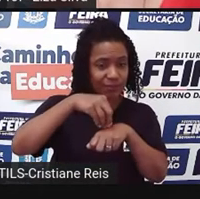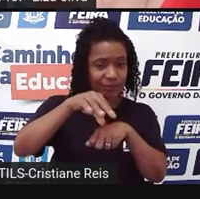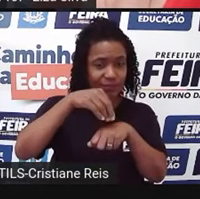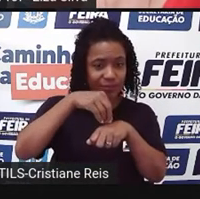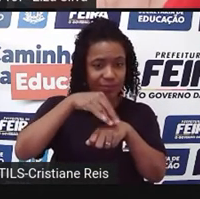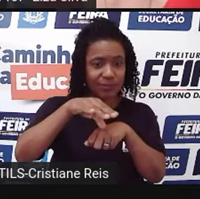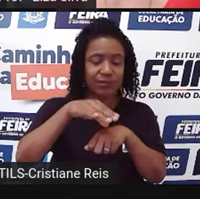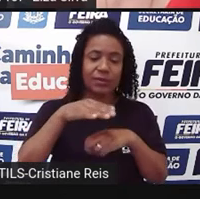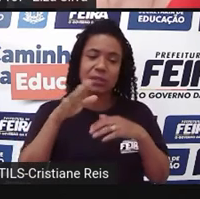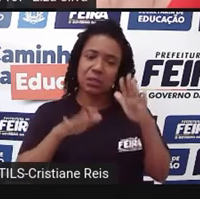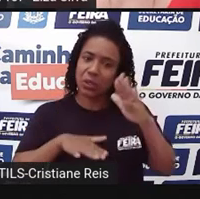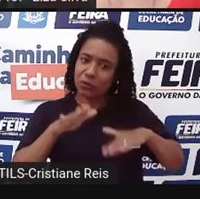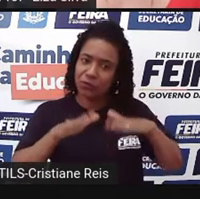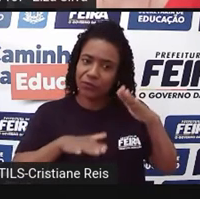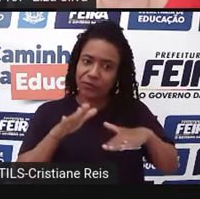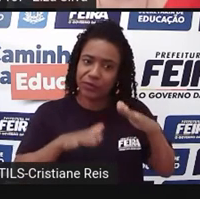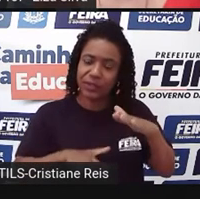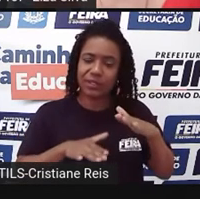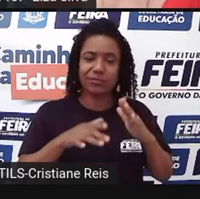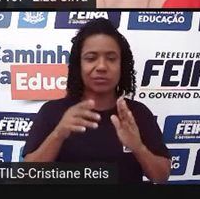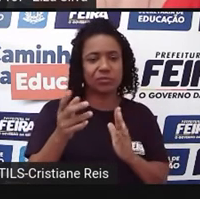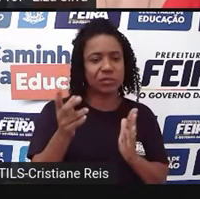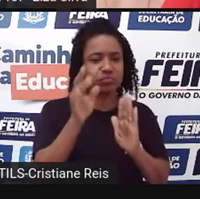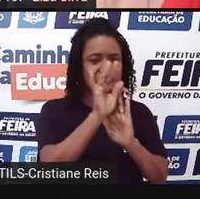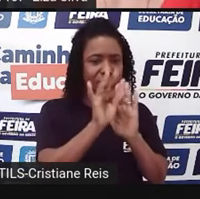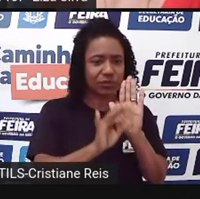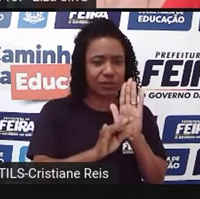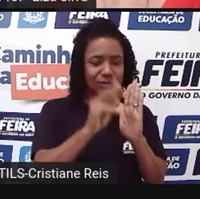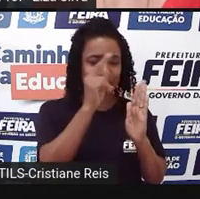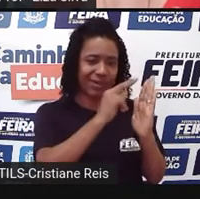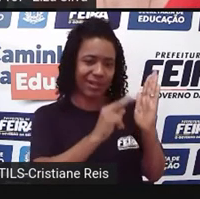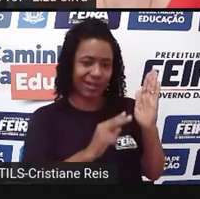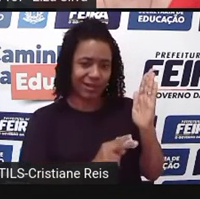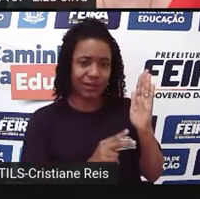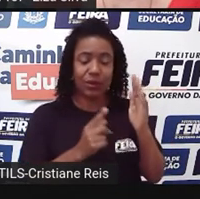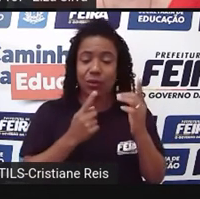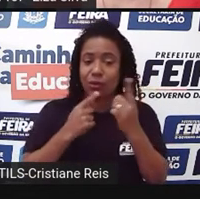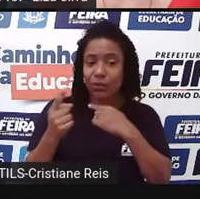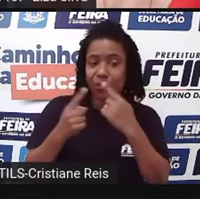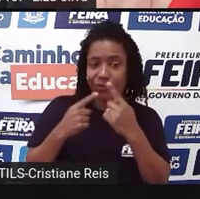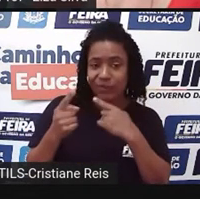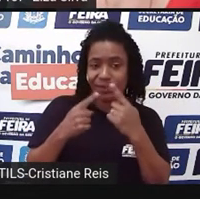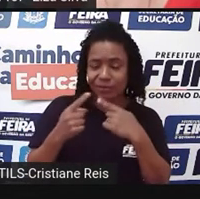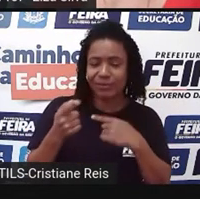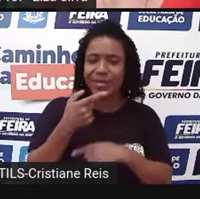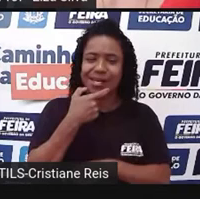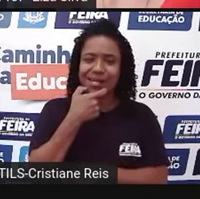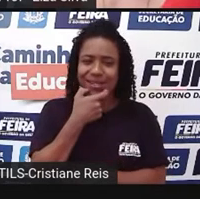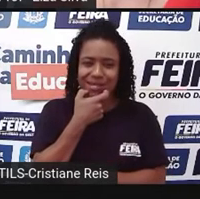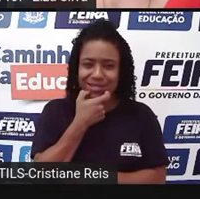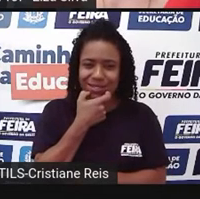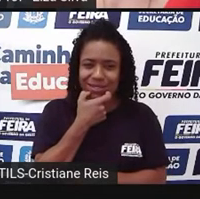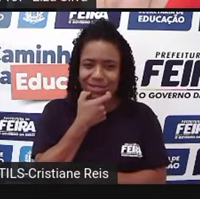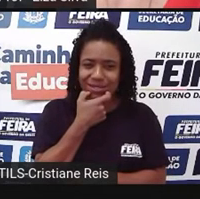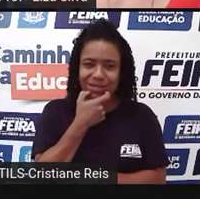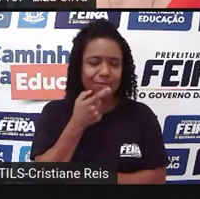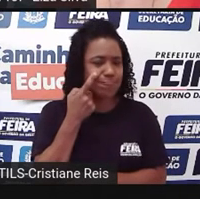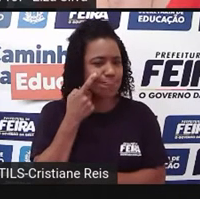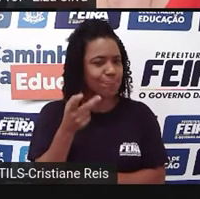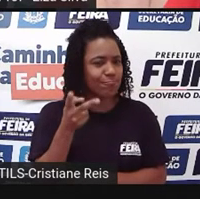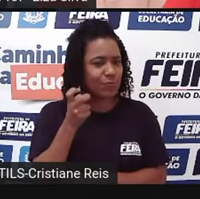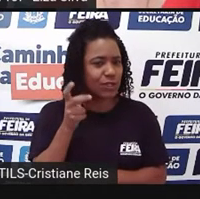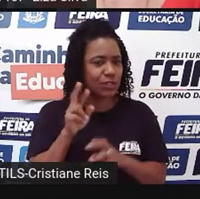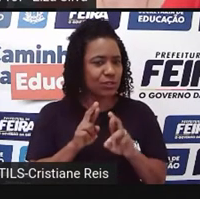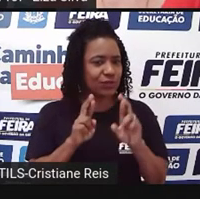o que caso de repente você está lendo um texto hoje tá conversando com alguém inglês e percebe essas diferenças